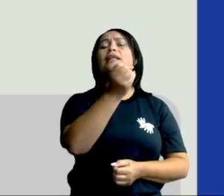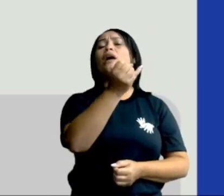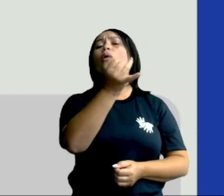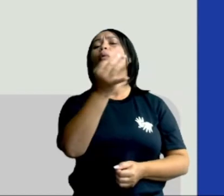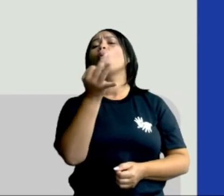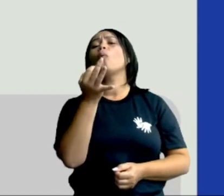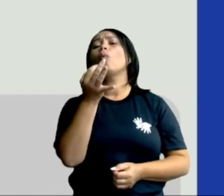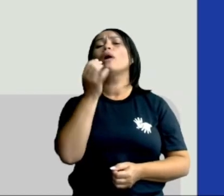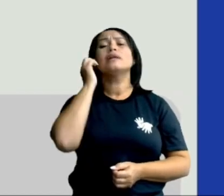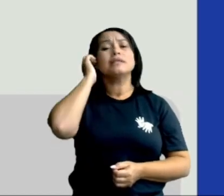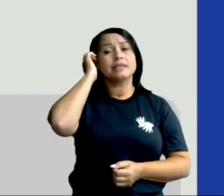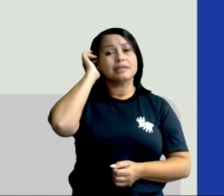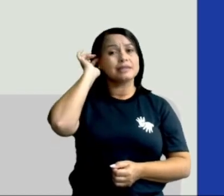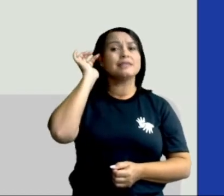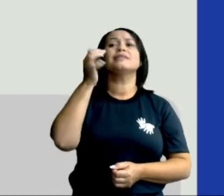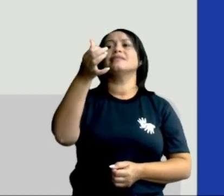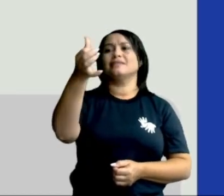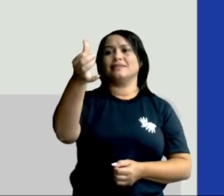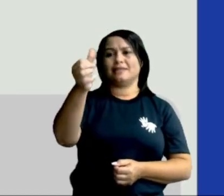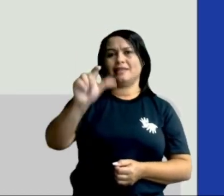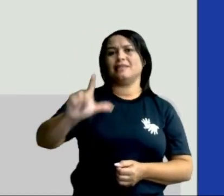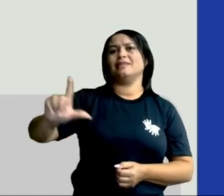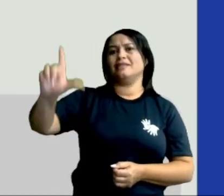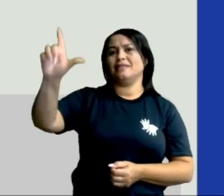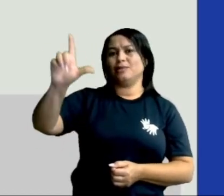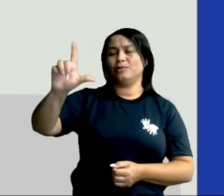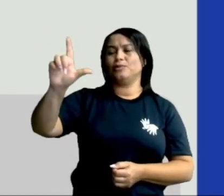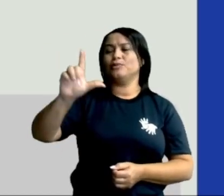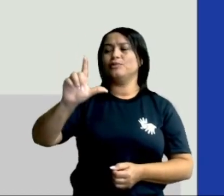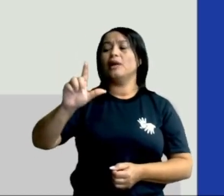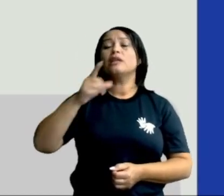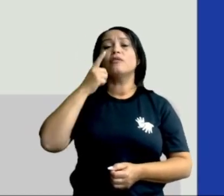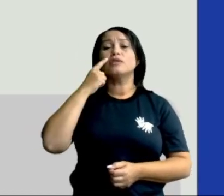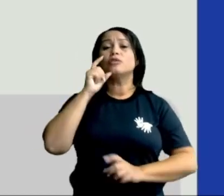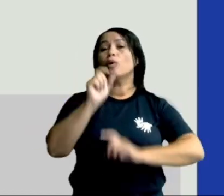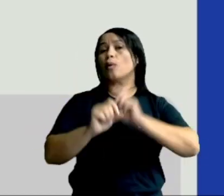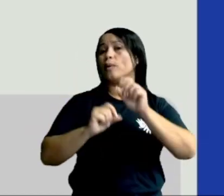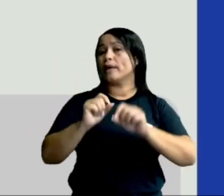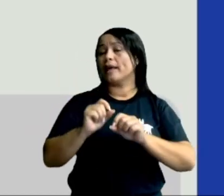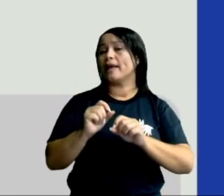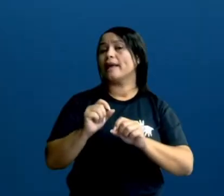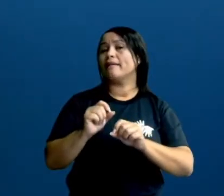vasilhas gastou quantos litros? 6 litros. Então, eu vou fazer o que com